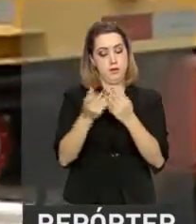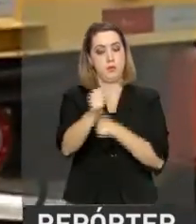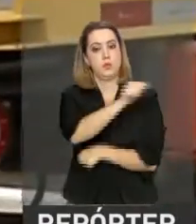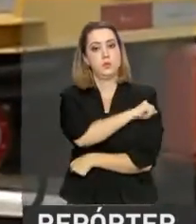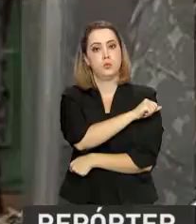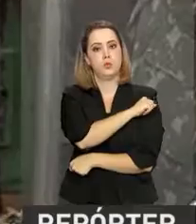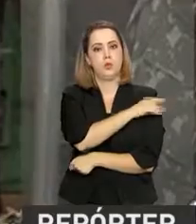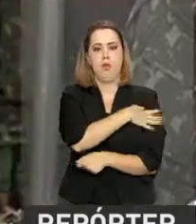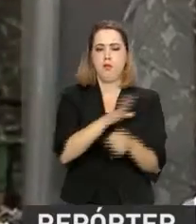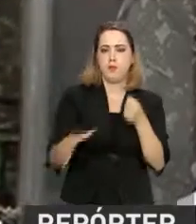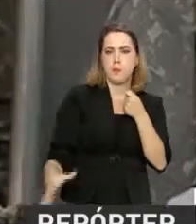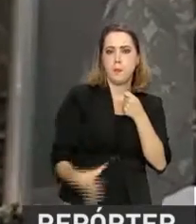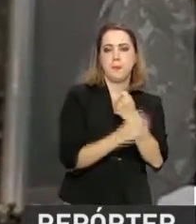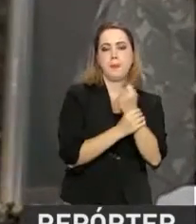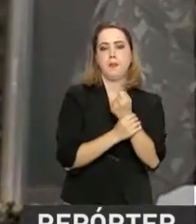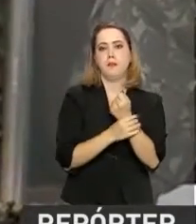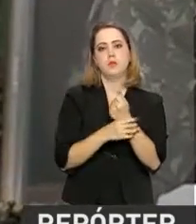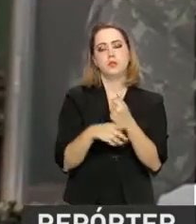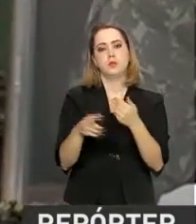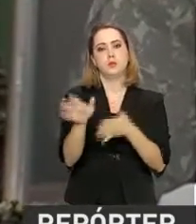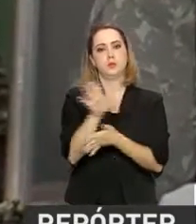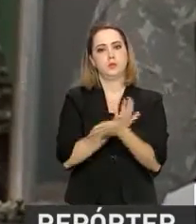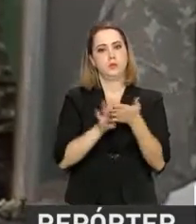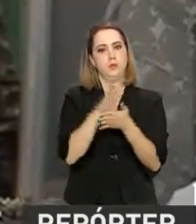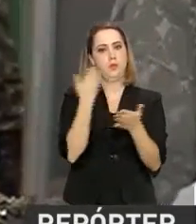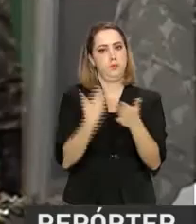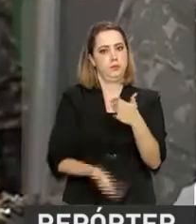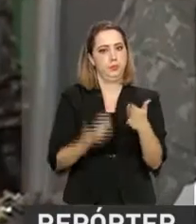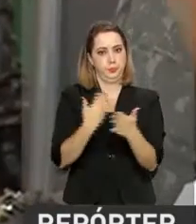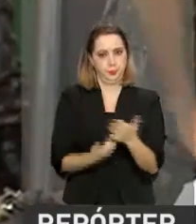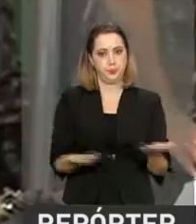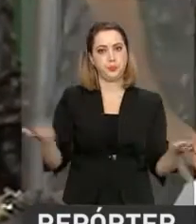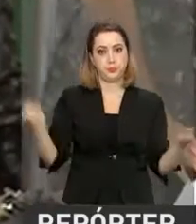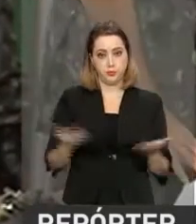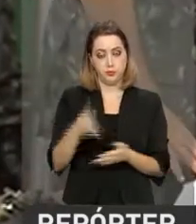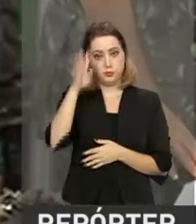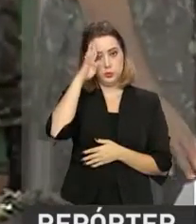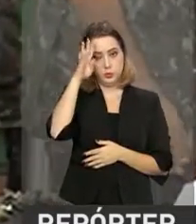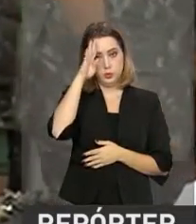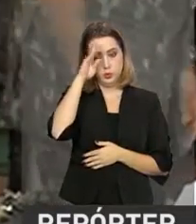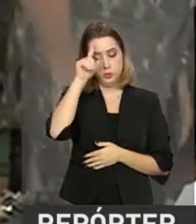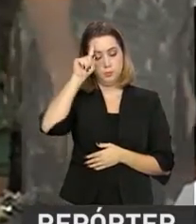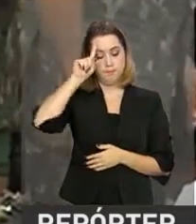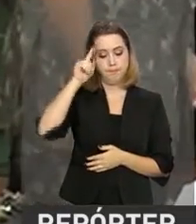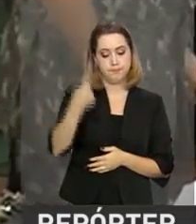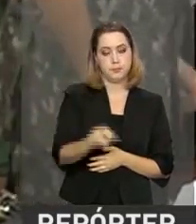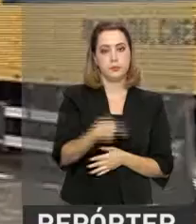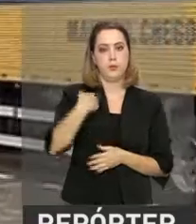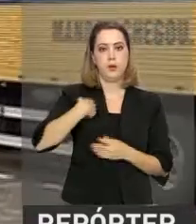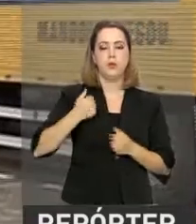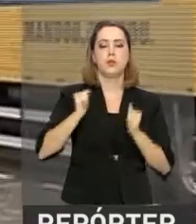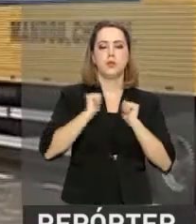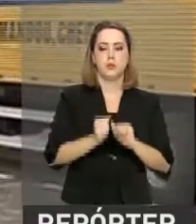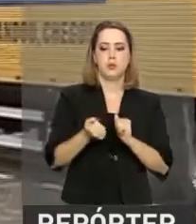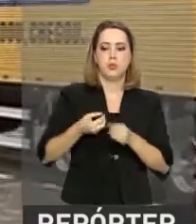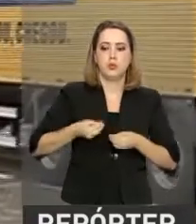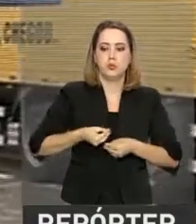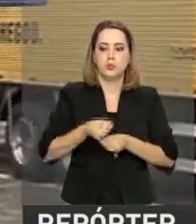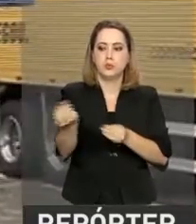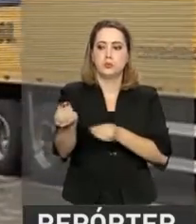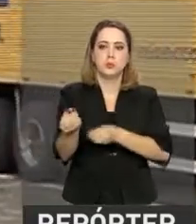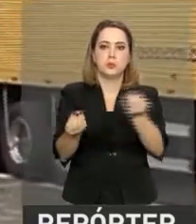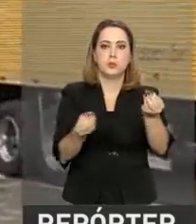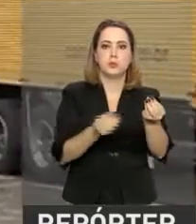sem vazamentos nesta quarta foi assinada a ordem de serviço que autoriza a expedição do material a primeira remessa